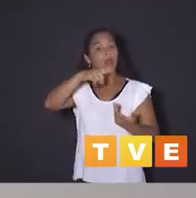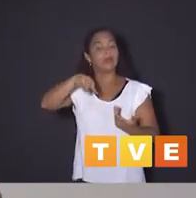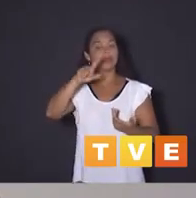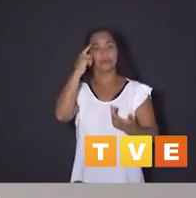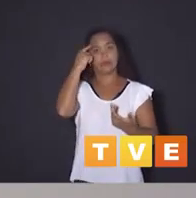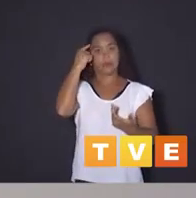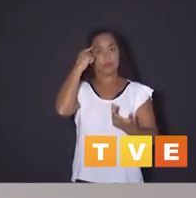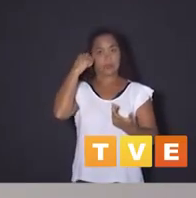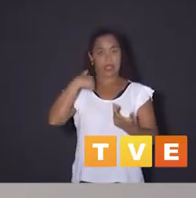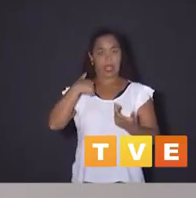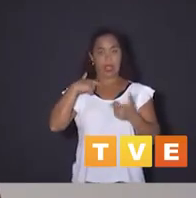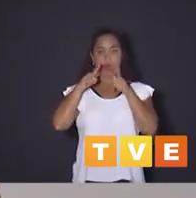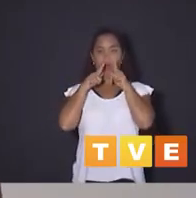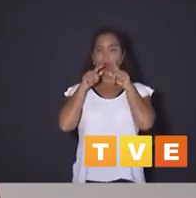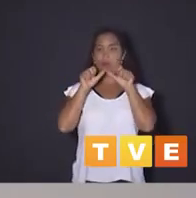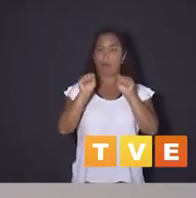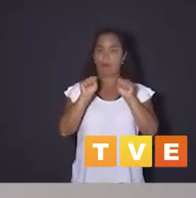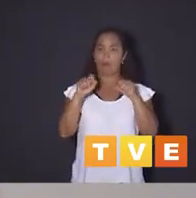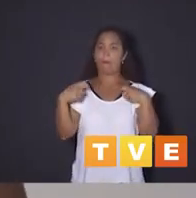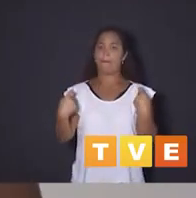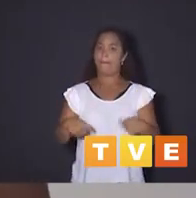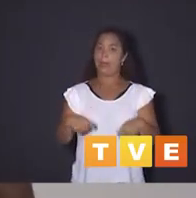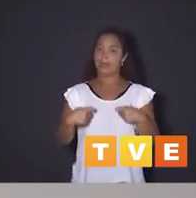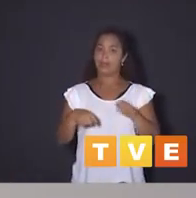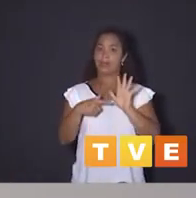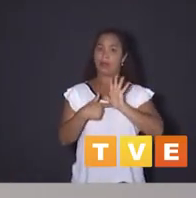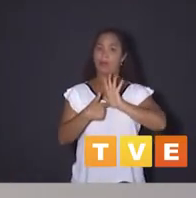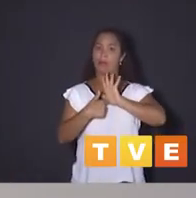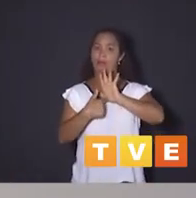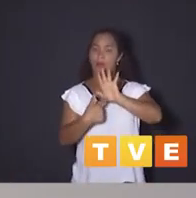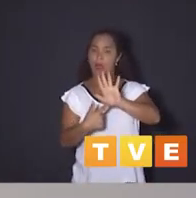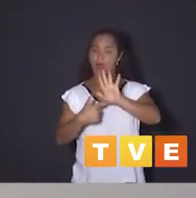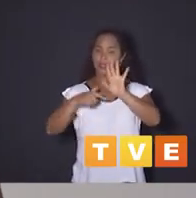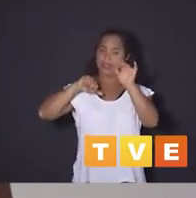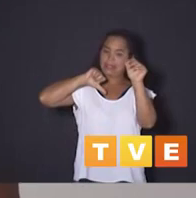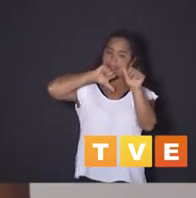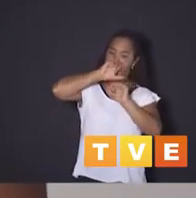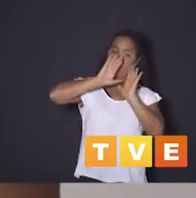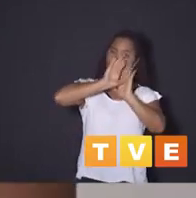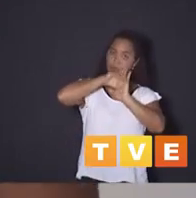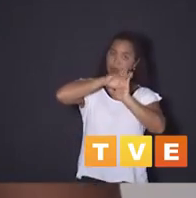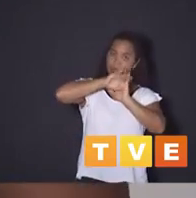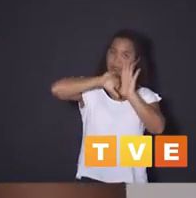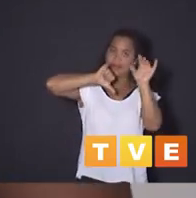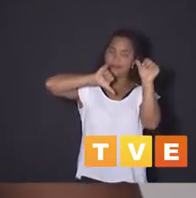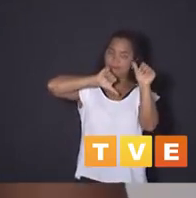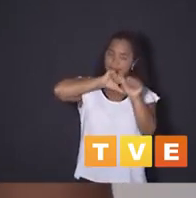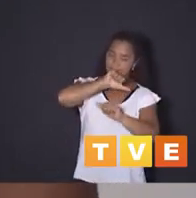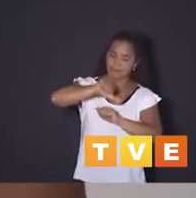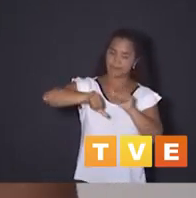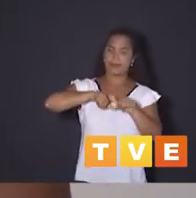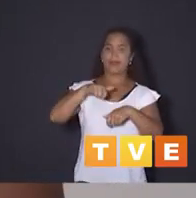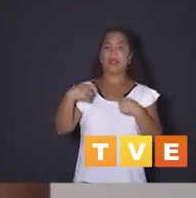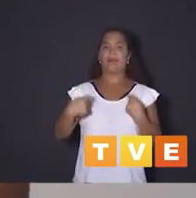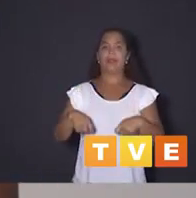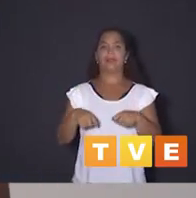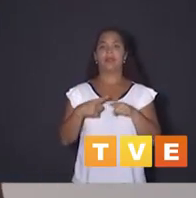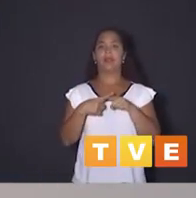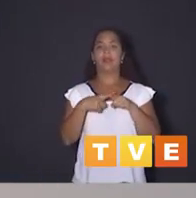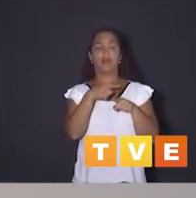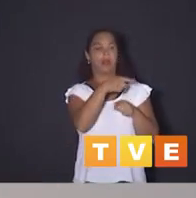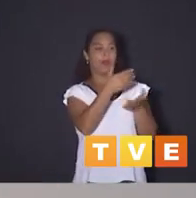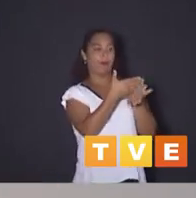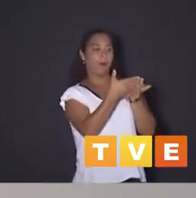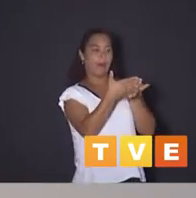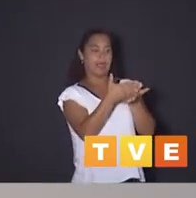tempo eu preciso e tenta desconstruir lá no seu interior negociando exatamente a partir dos padrões do